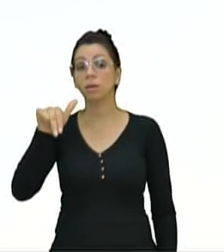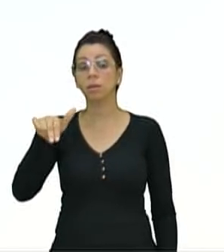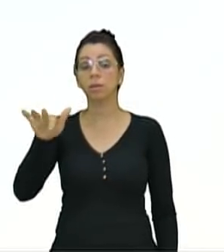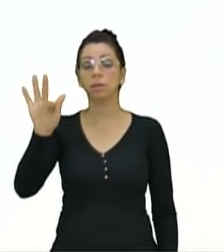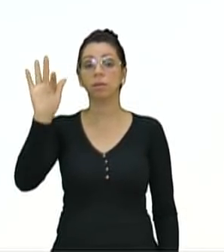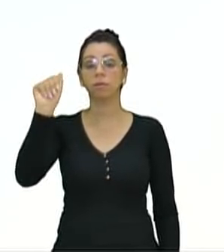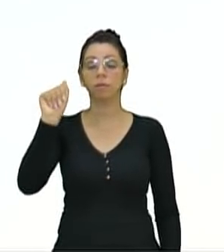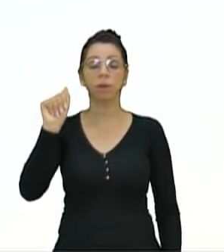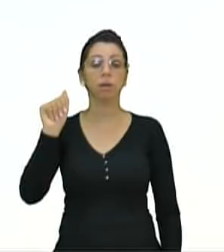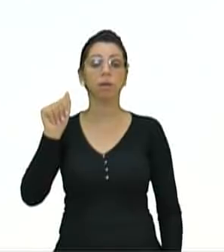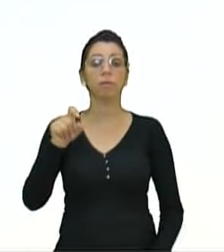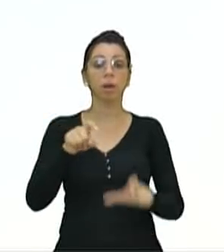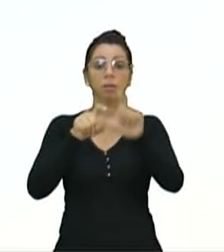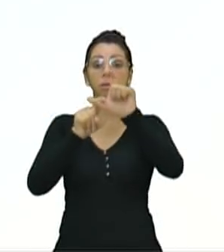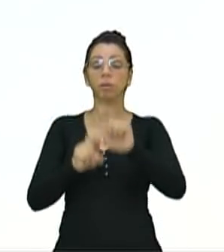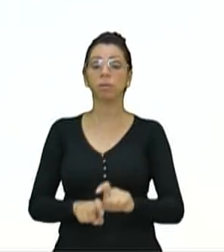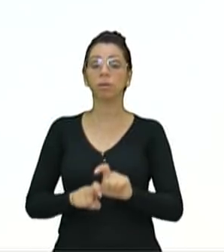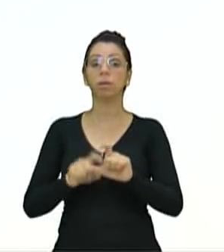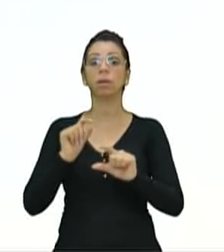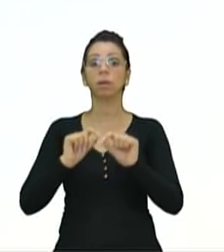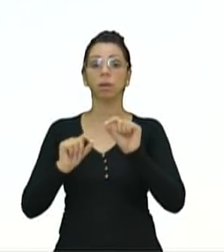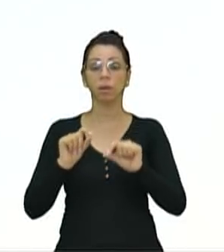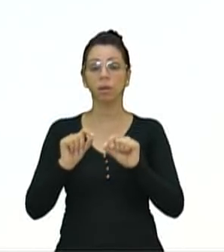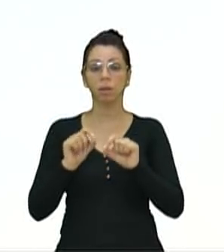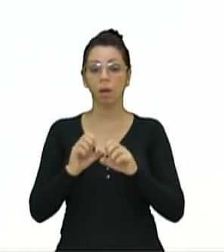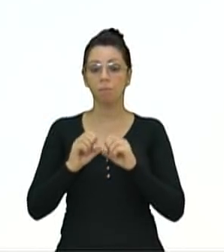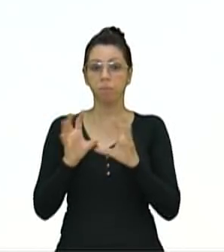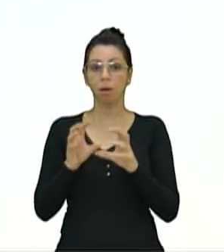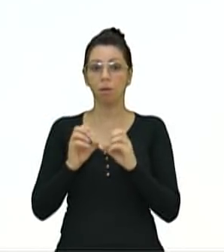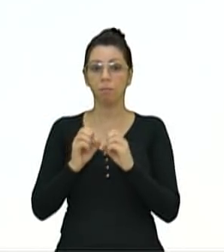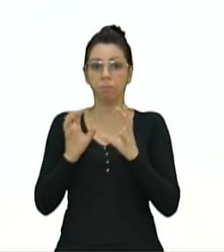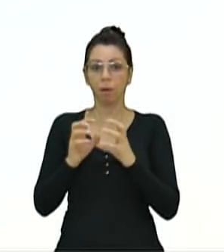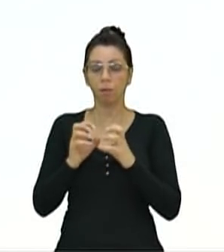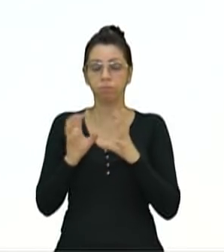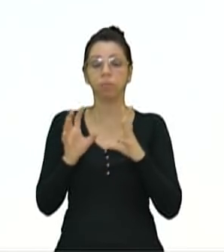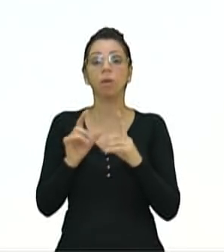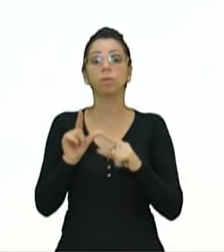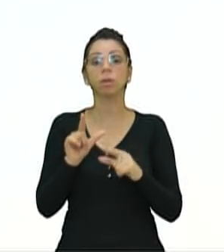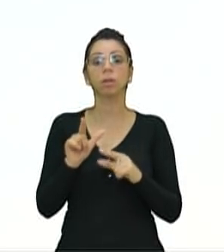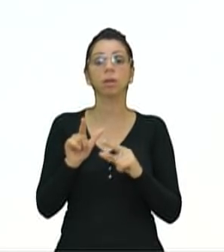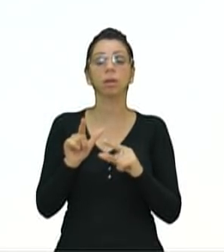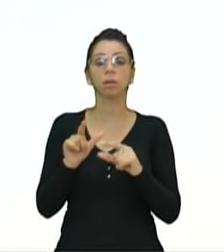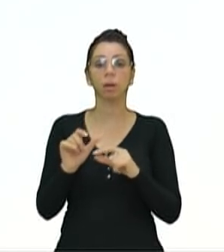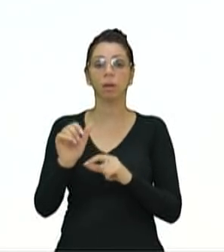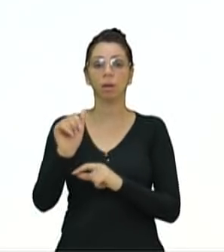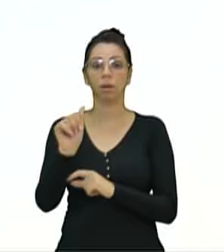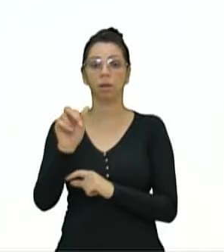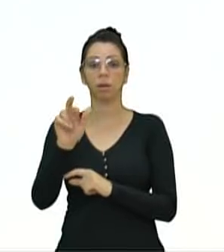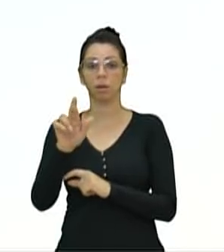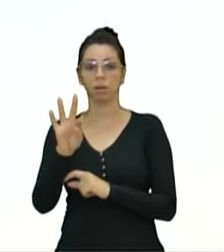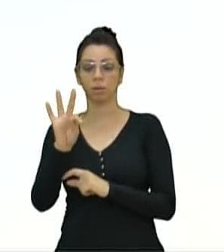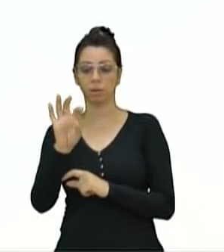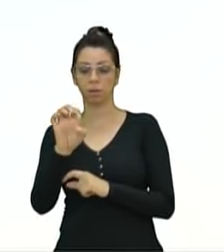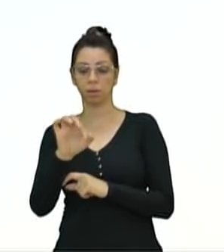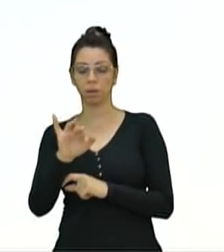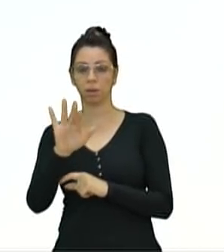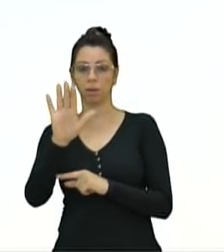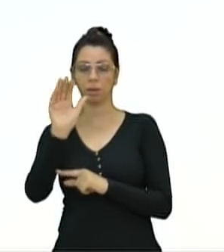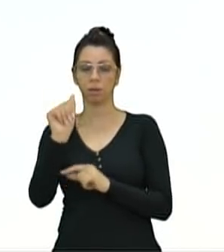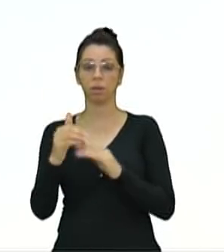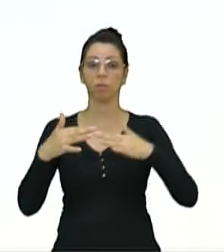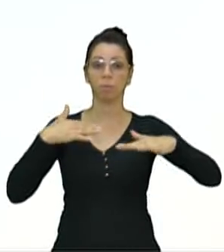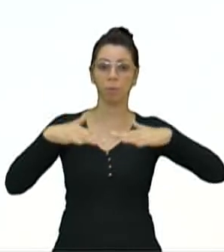da pulsação das artérias que estão próximas ali, tá? Então, principalmente o movimento das artérias e dos